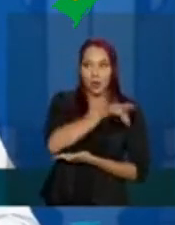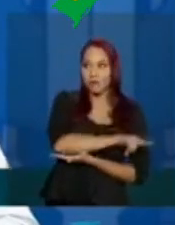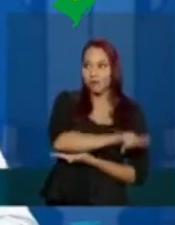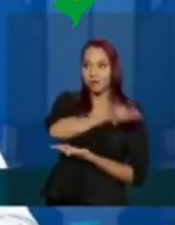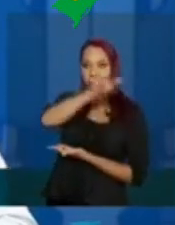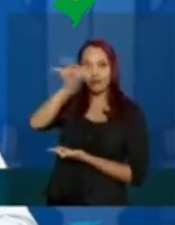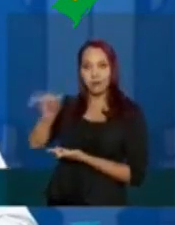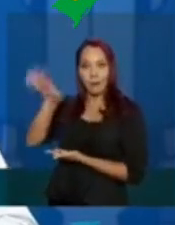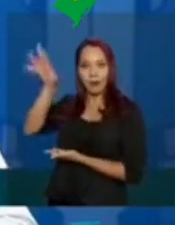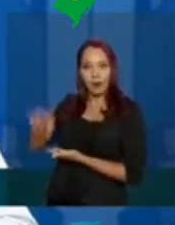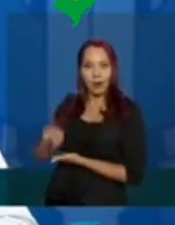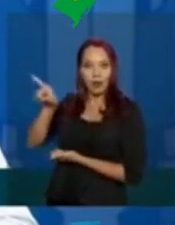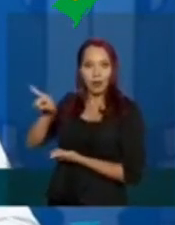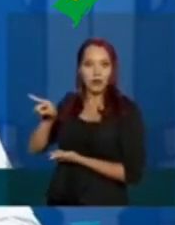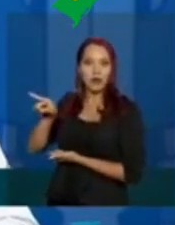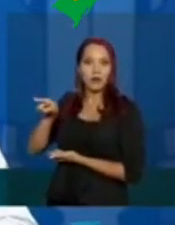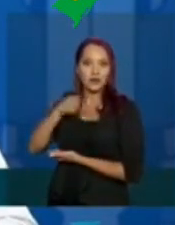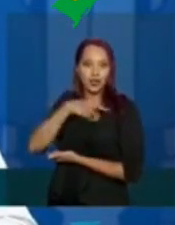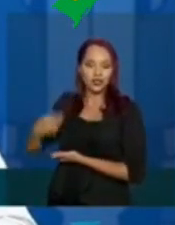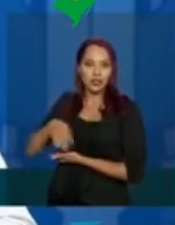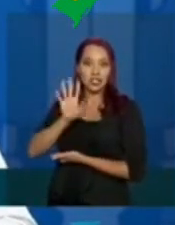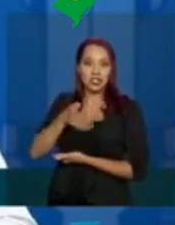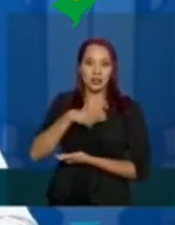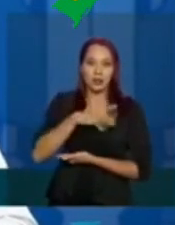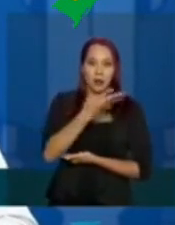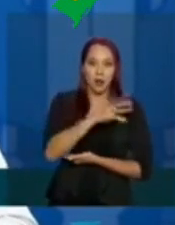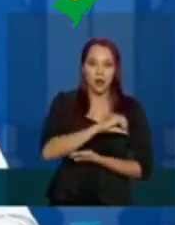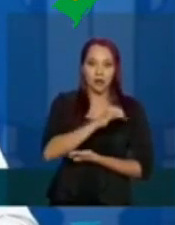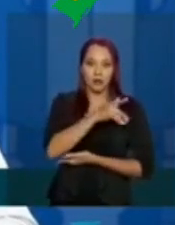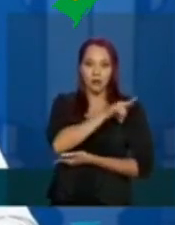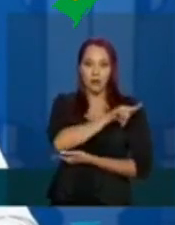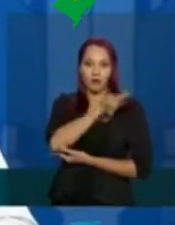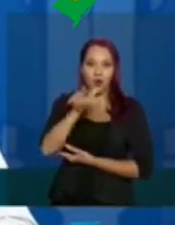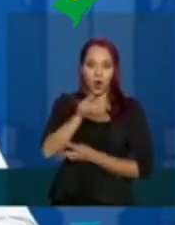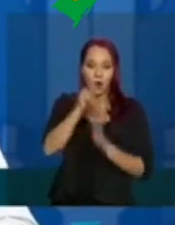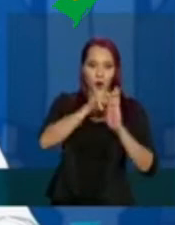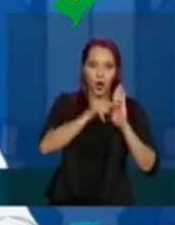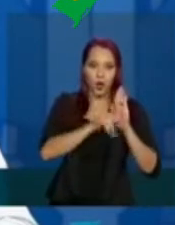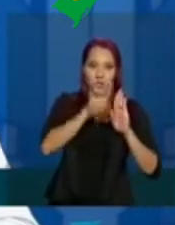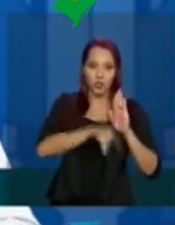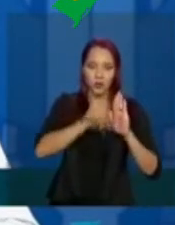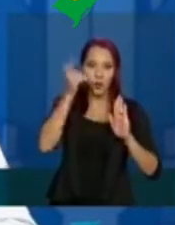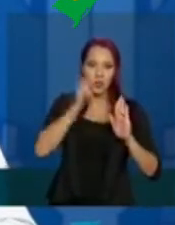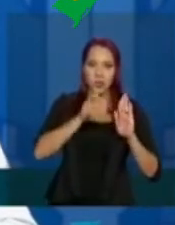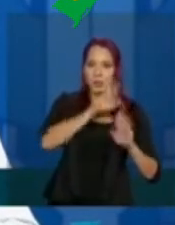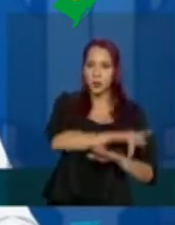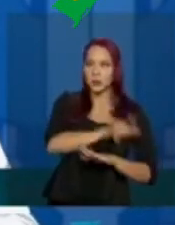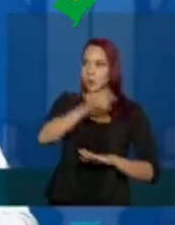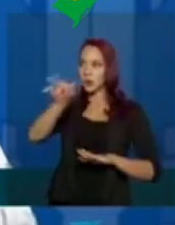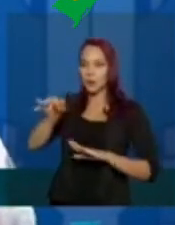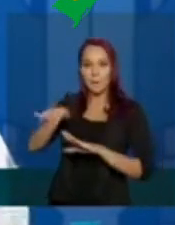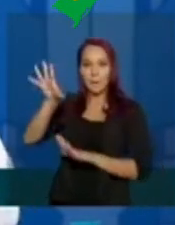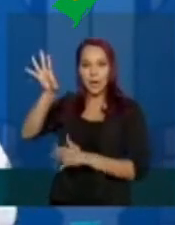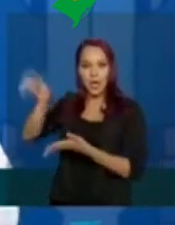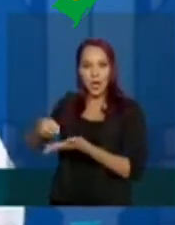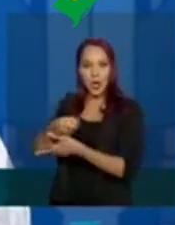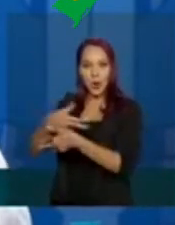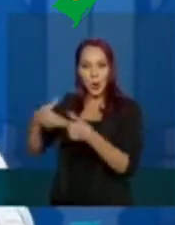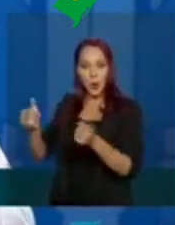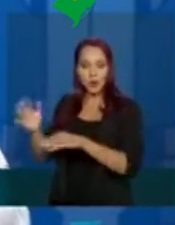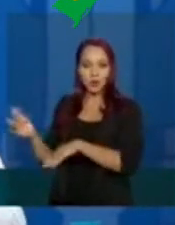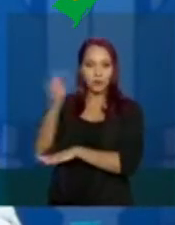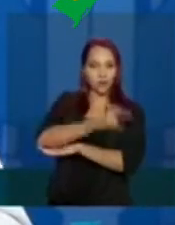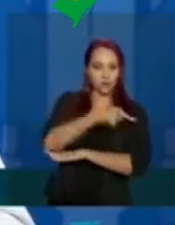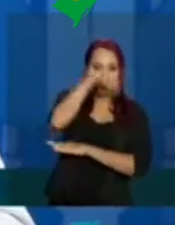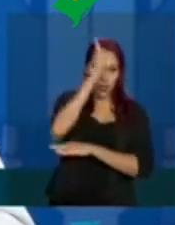temos 40 voos programados em 6 semanas para trazermos esses equipamentos para cá. Respiradores, nós